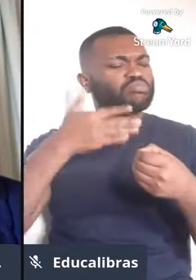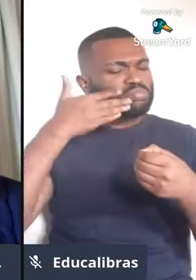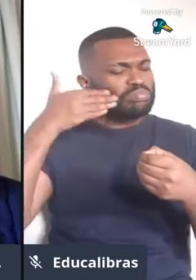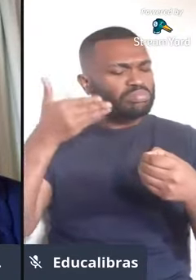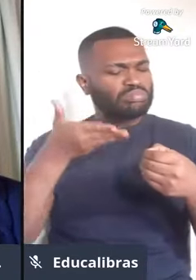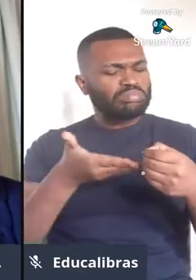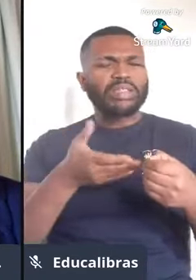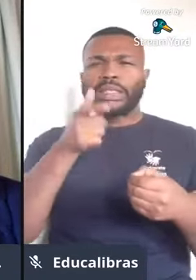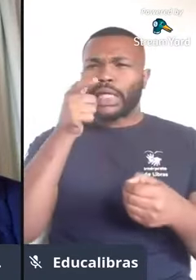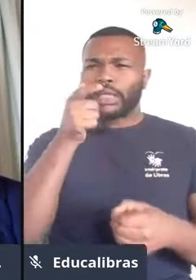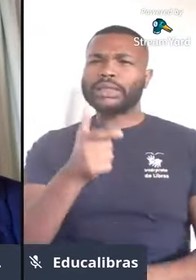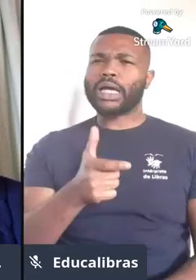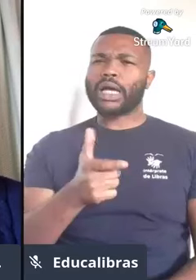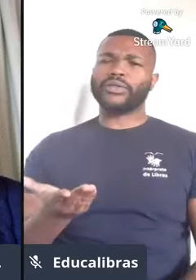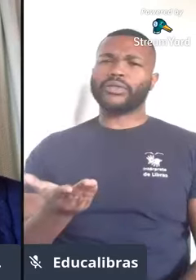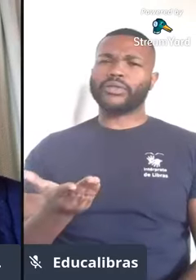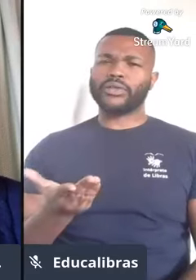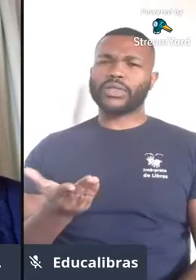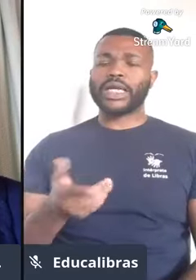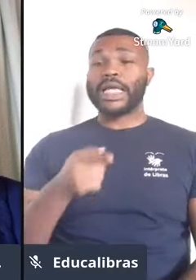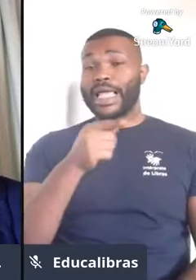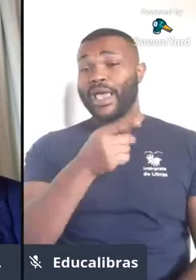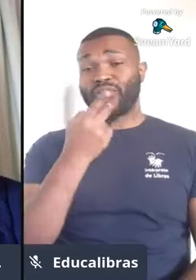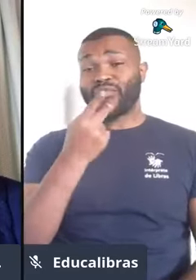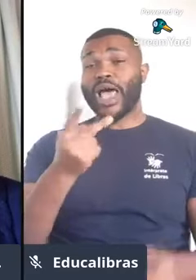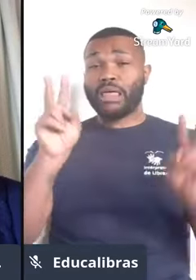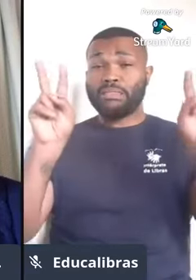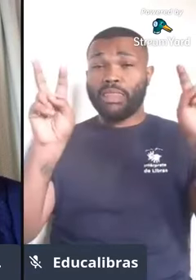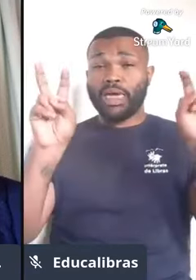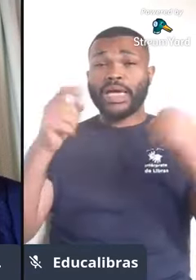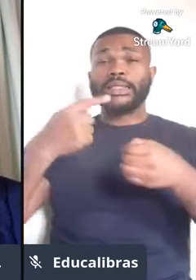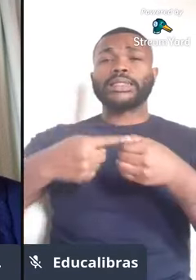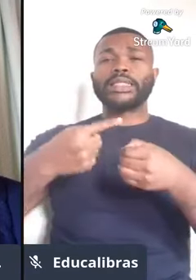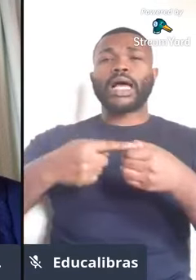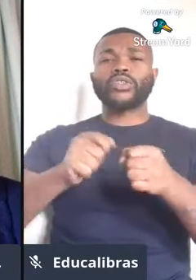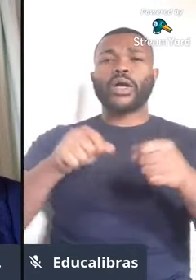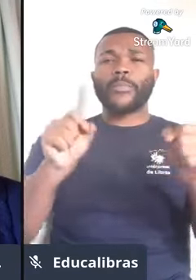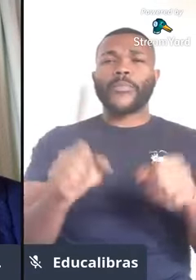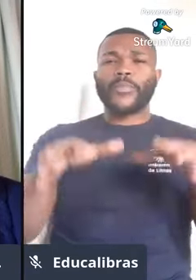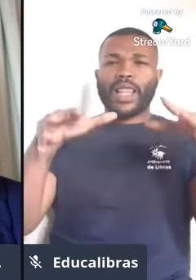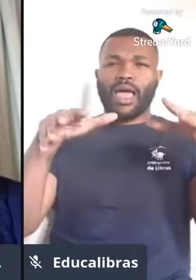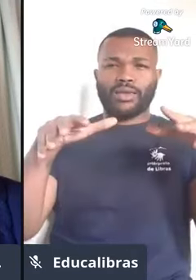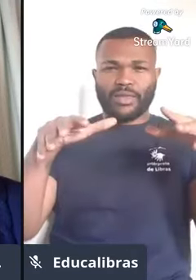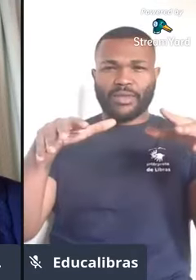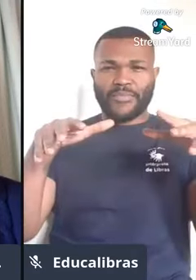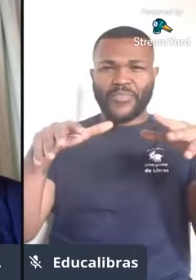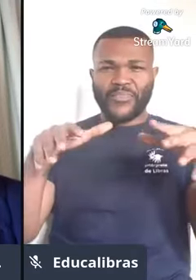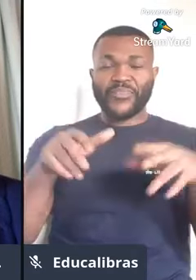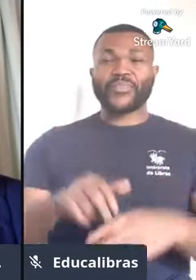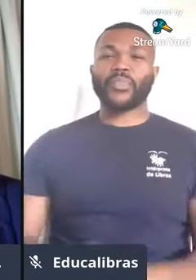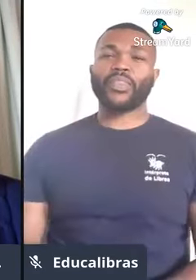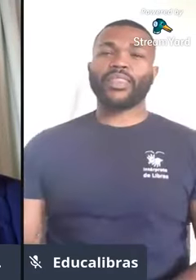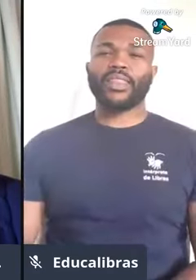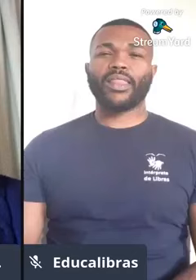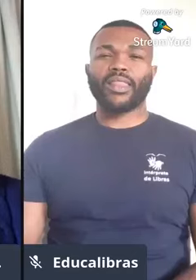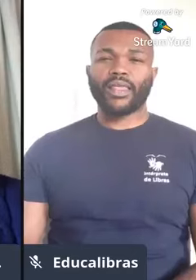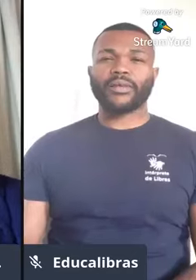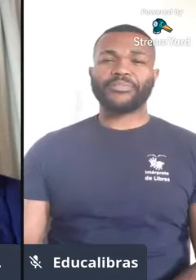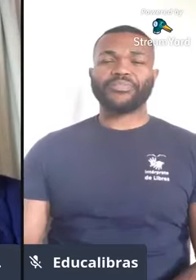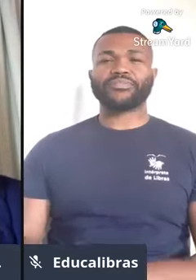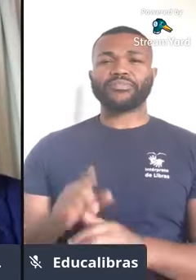alcunha da cidade é Cidade Milagre. E eu acho que ela faz jus ao nome, porque apesar de